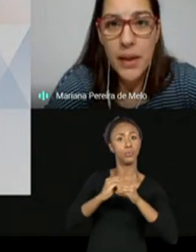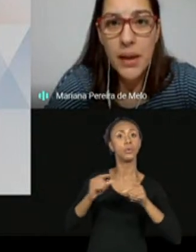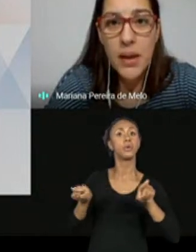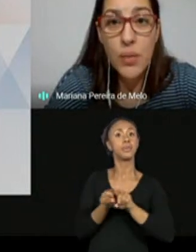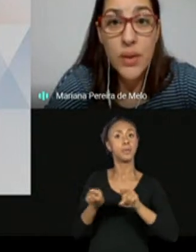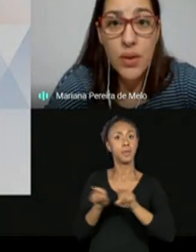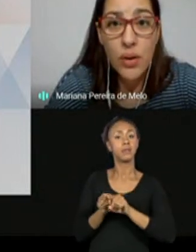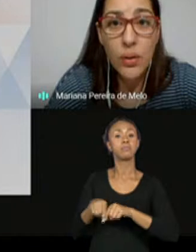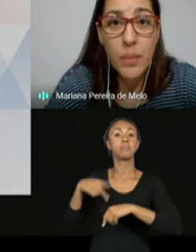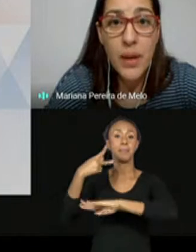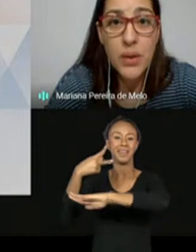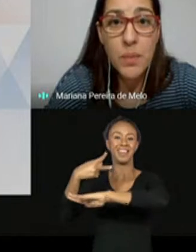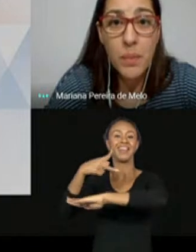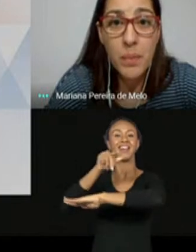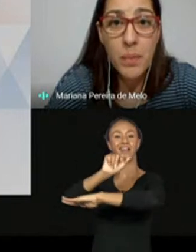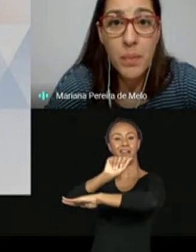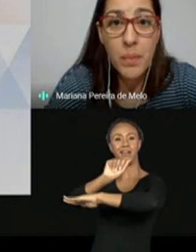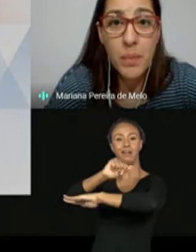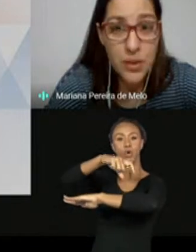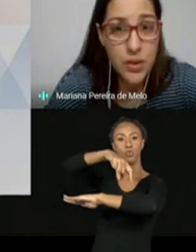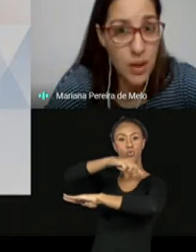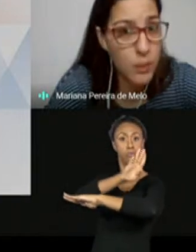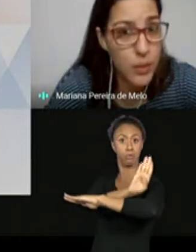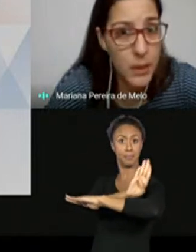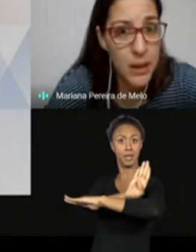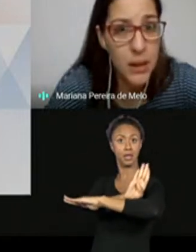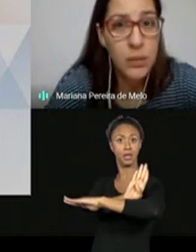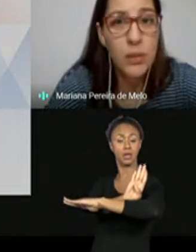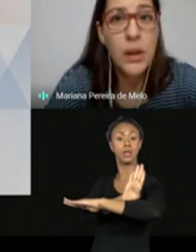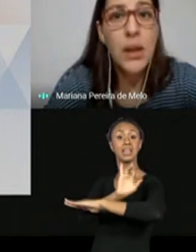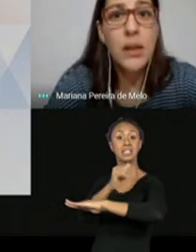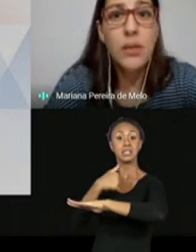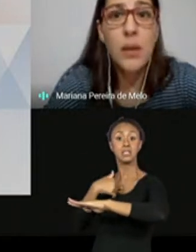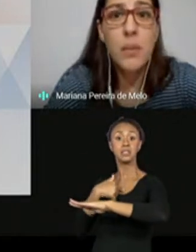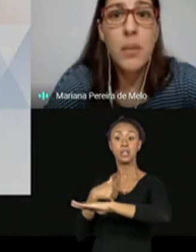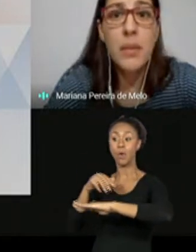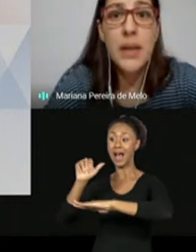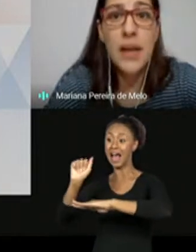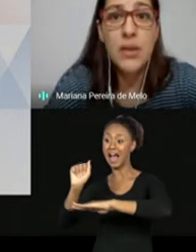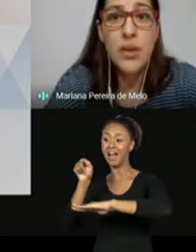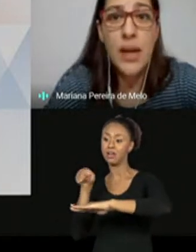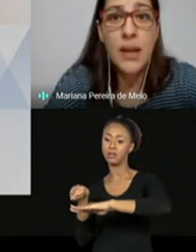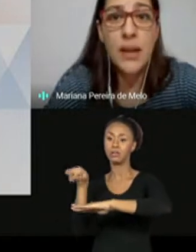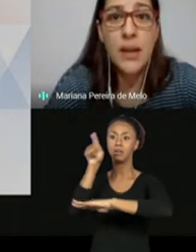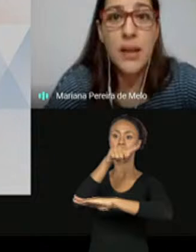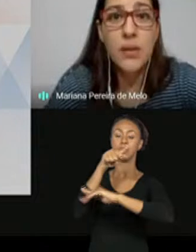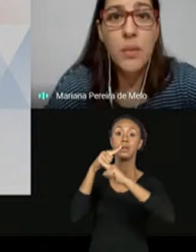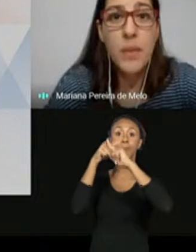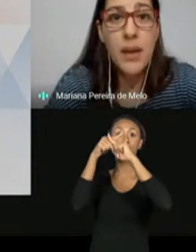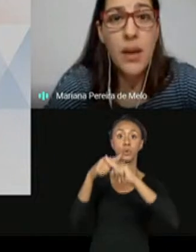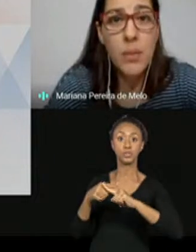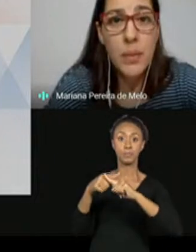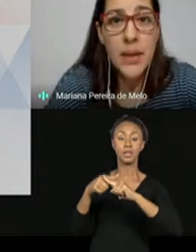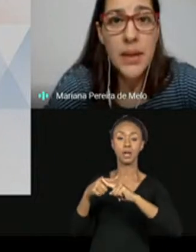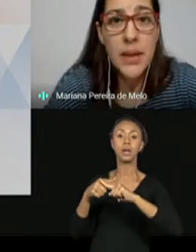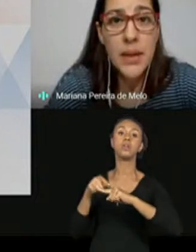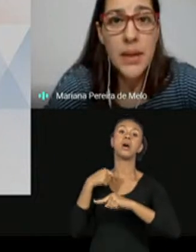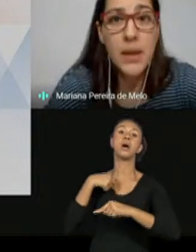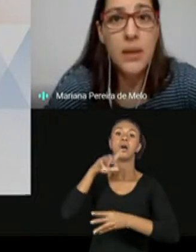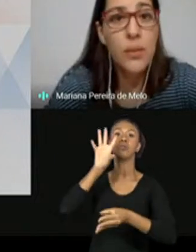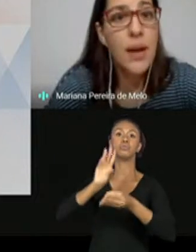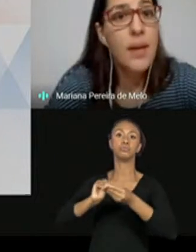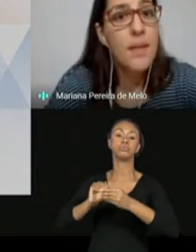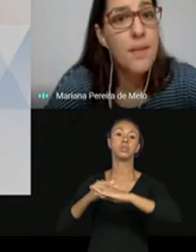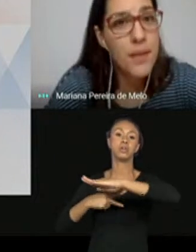dado B, eu isolo, eu passo probabilidade de A multiplicando, então eu tenho probabilidade de A dado B é igual a probabilidade